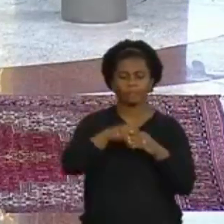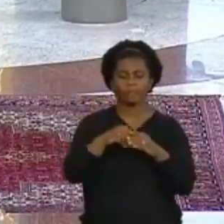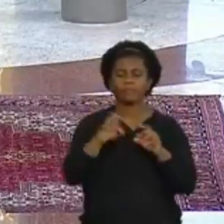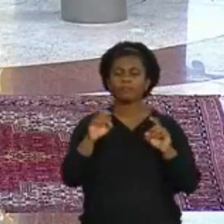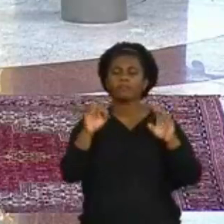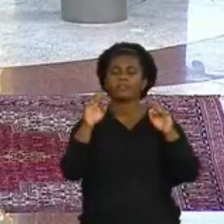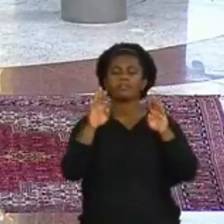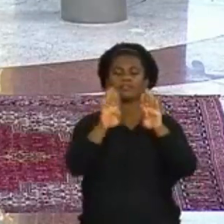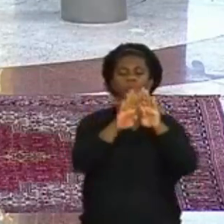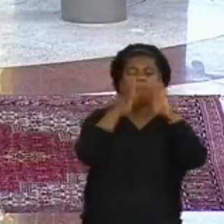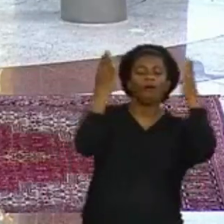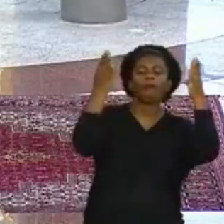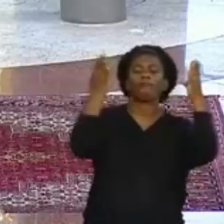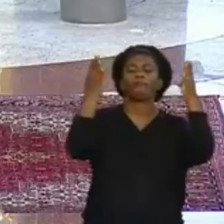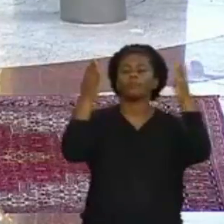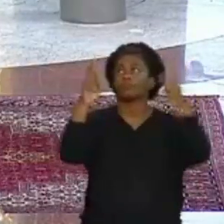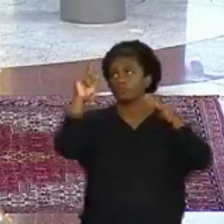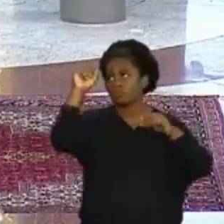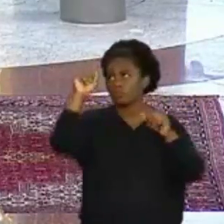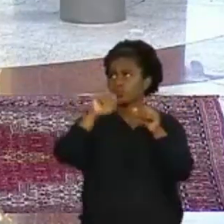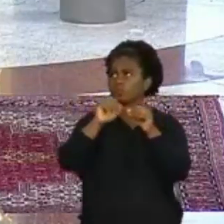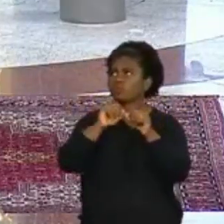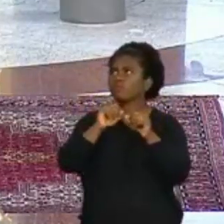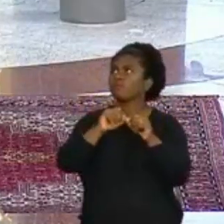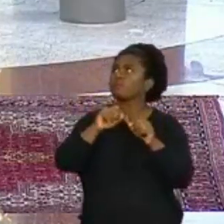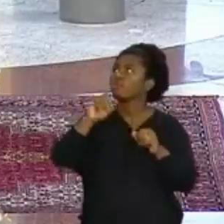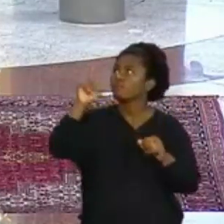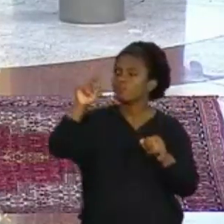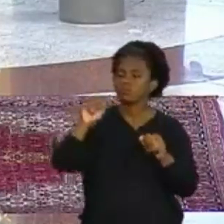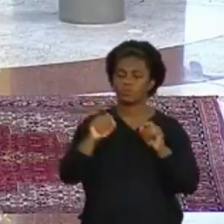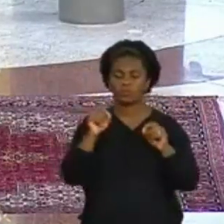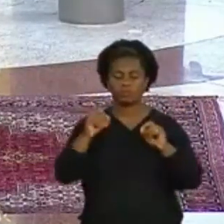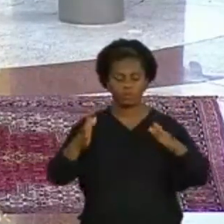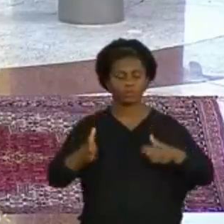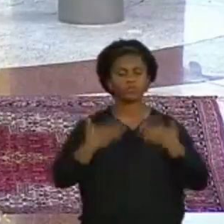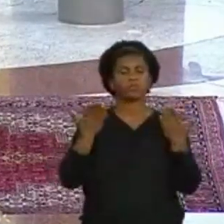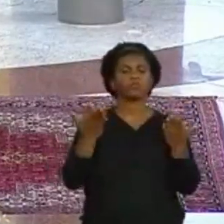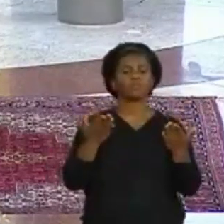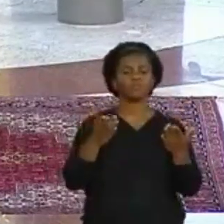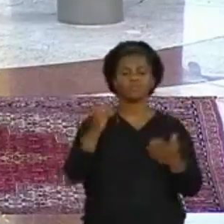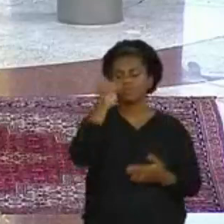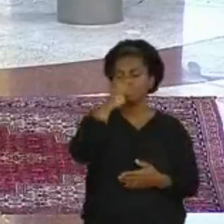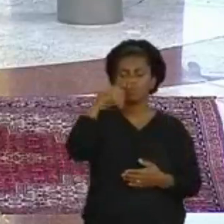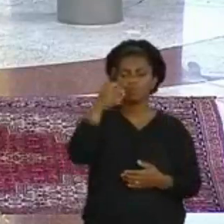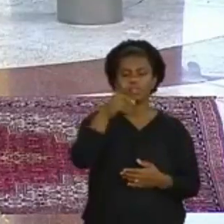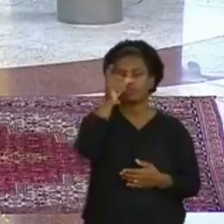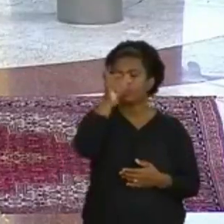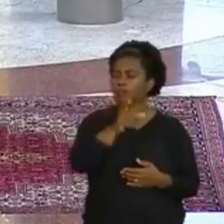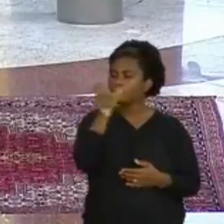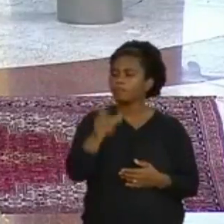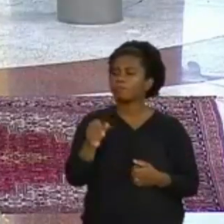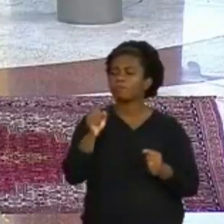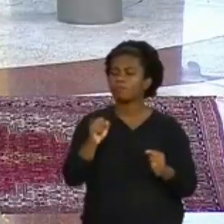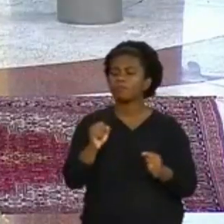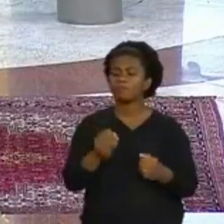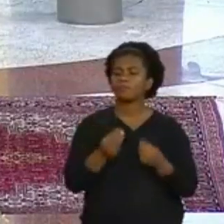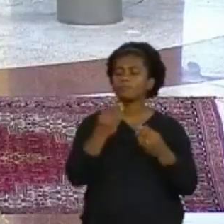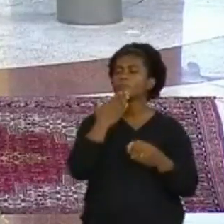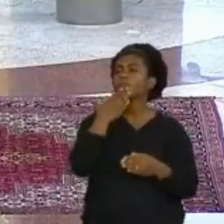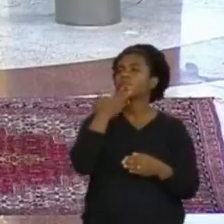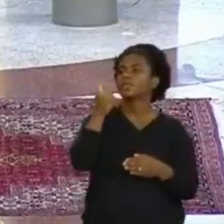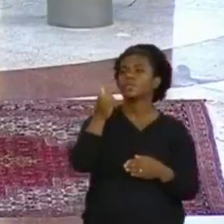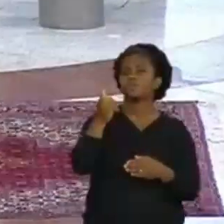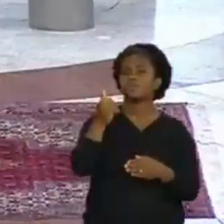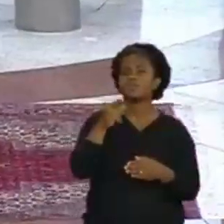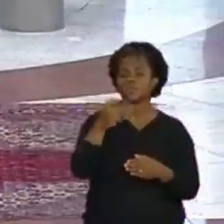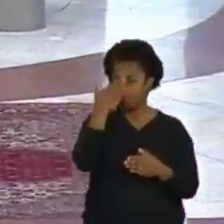eles, meu Deus, essa semana, e que eles possam dar o melhor para o Senhor no domingo que vem. E quem crê, diga amém. Graças